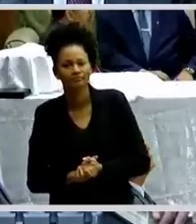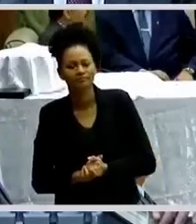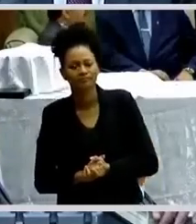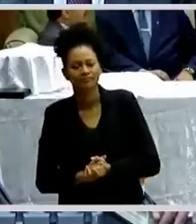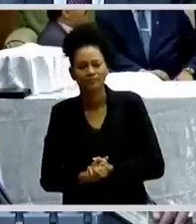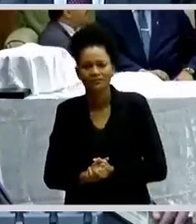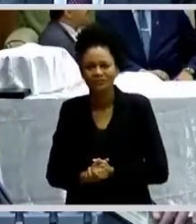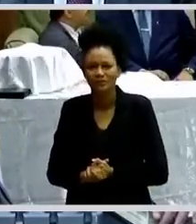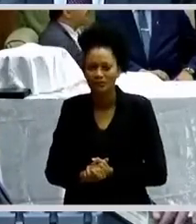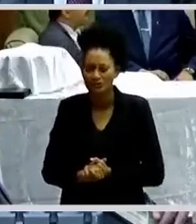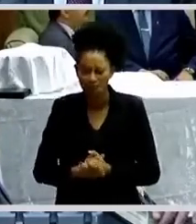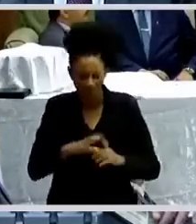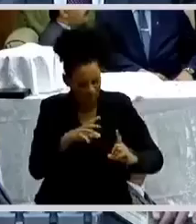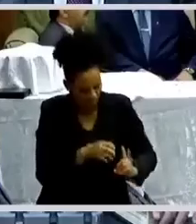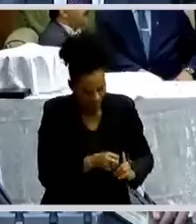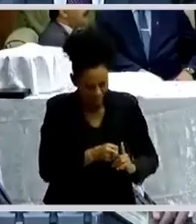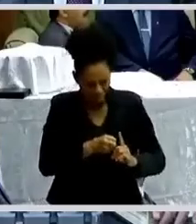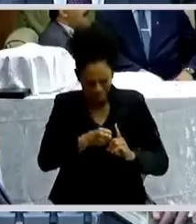Levam ele à cruz.